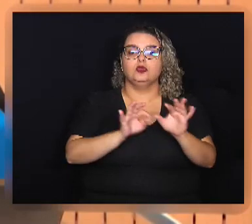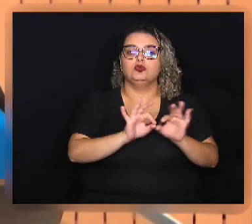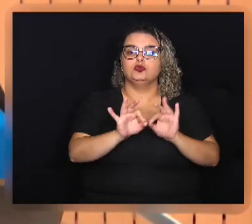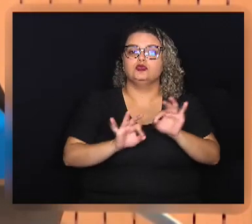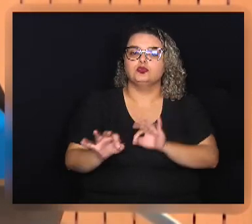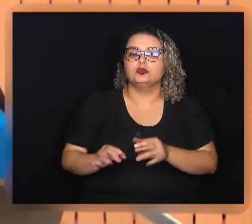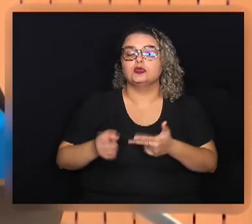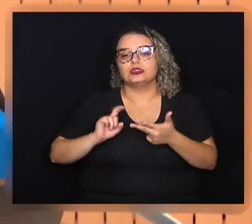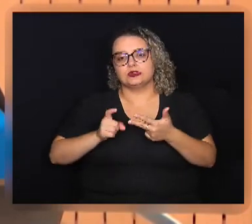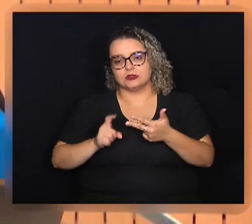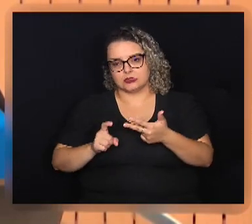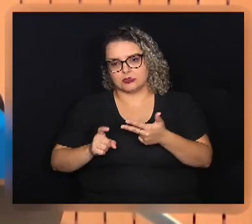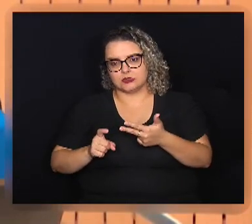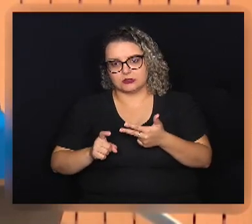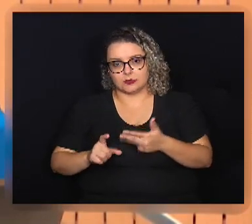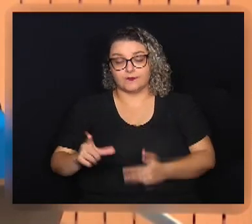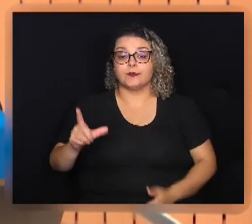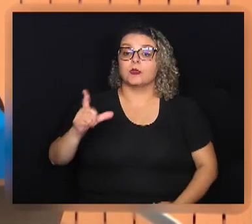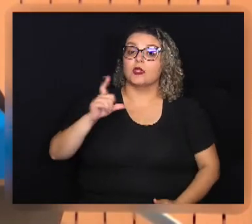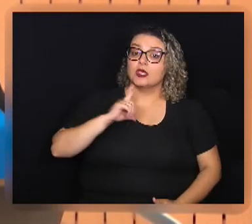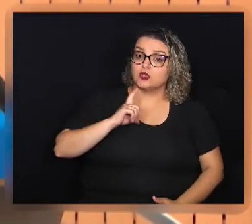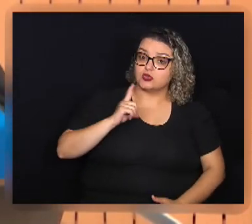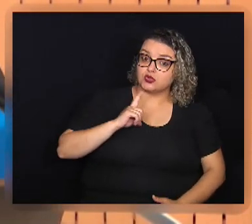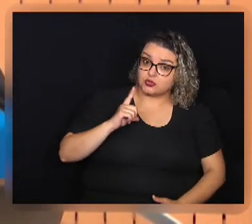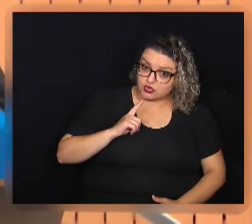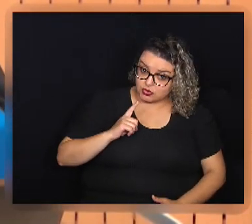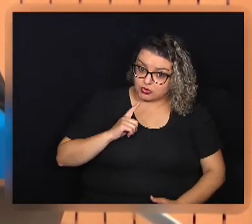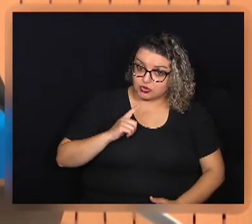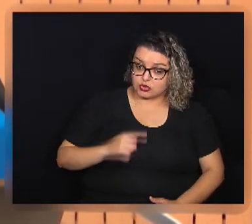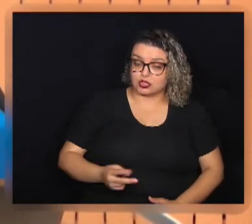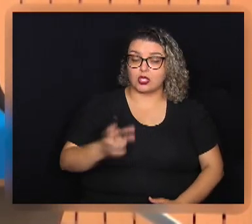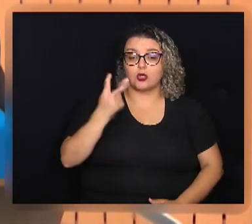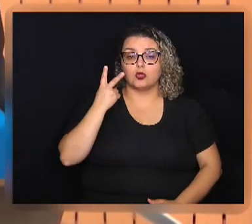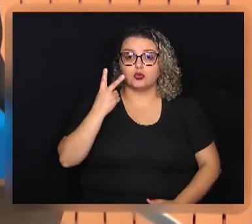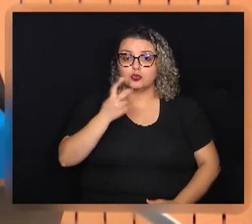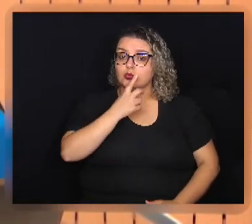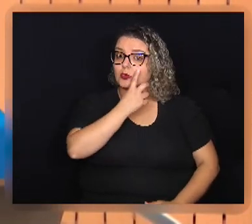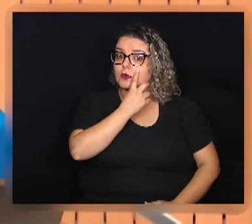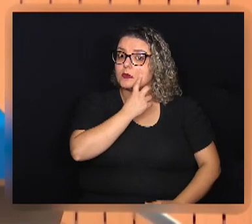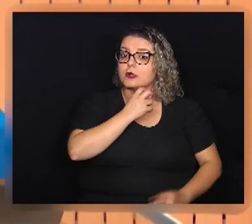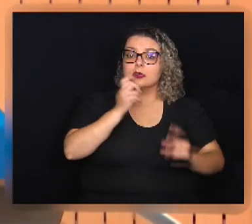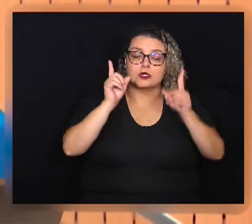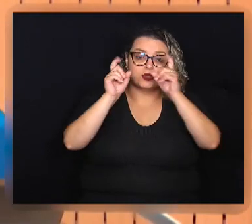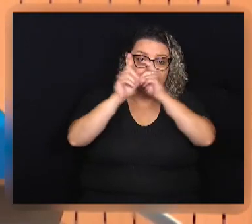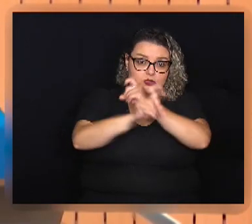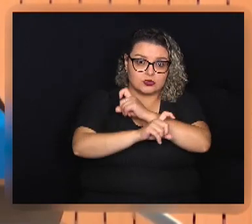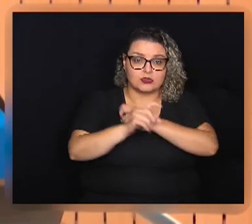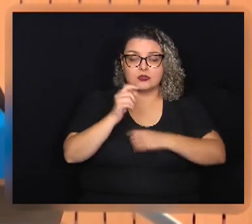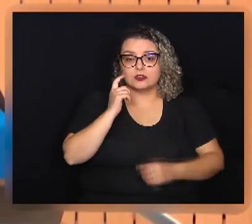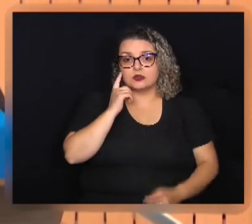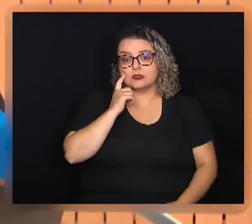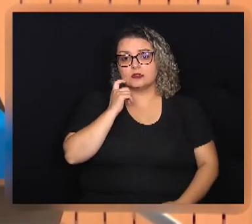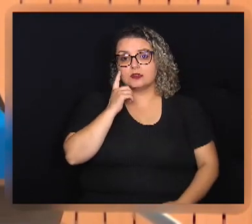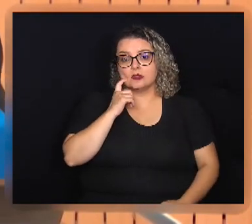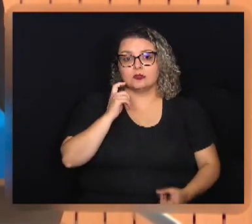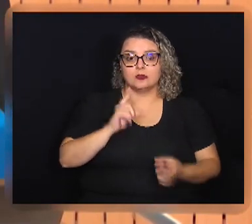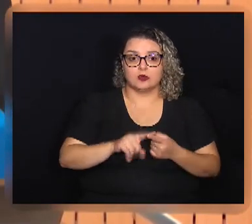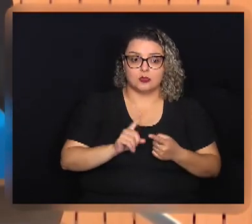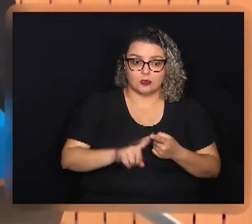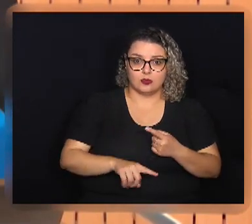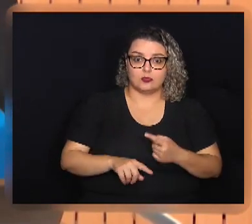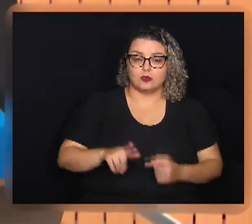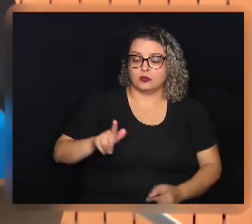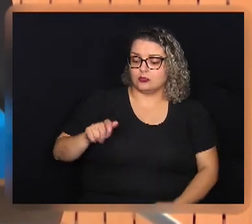executivo. Havia, ainda, duas dificuldades. Uma é a questão do